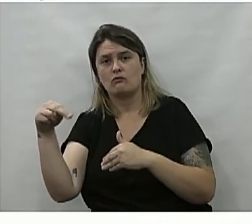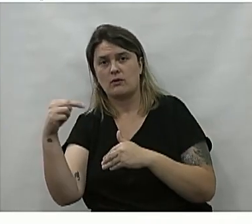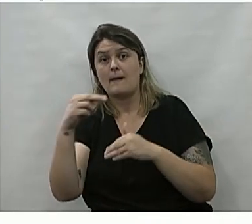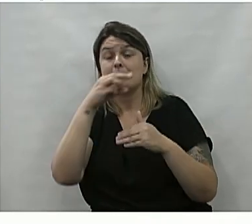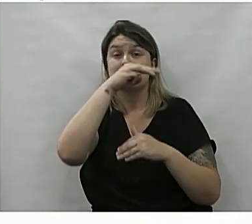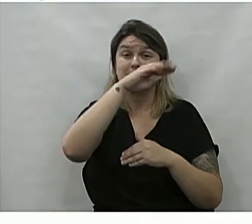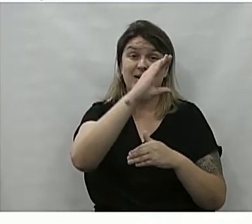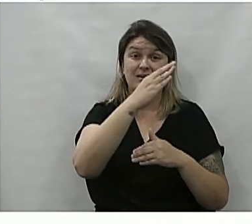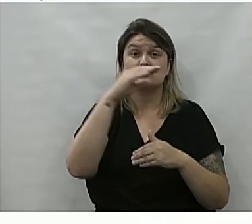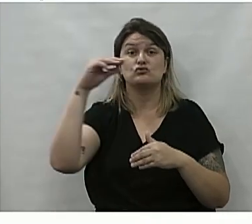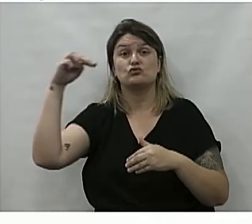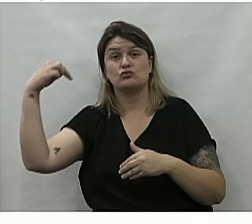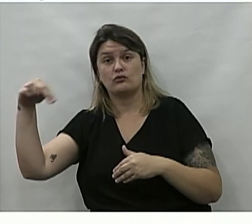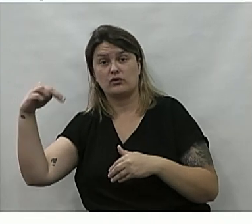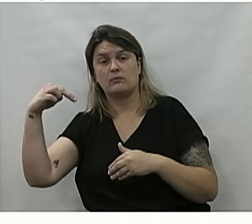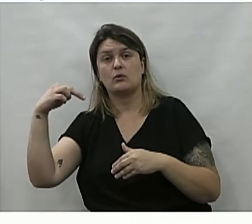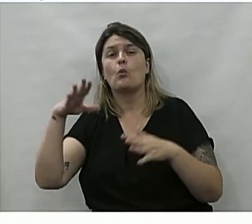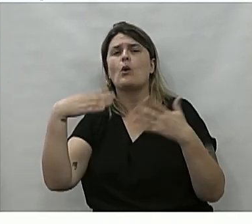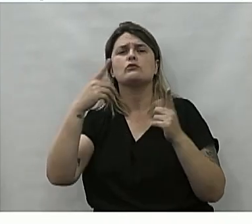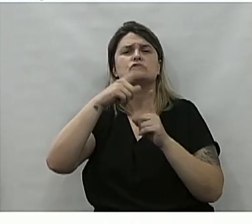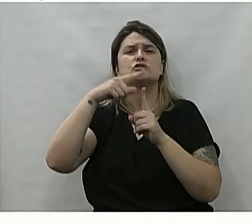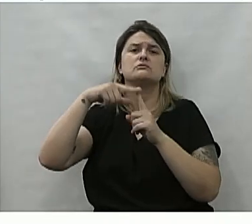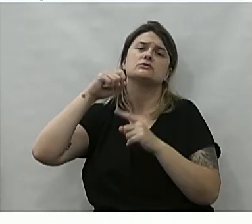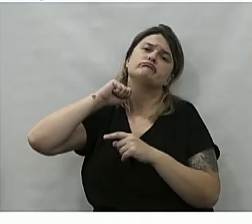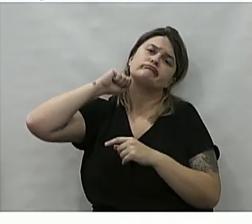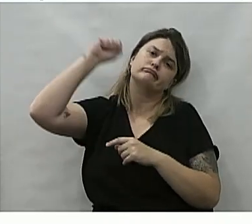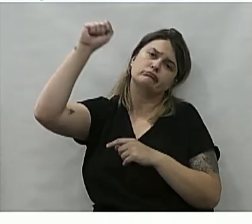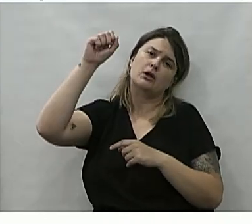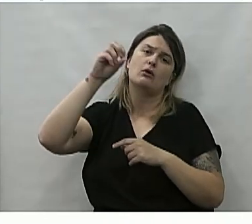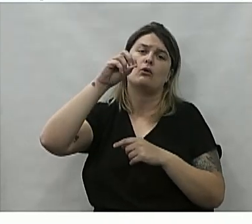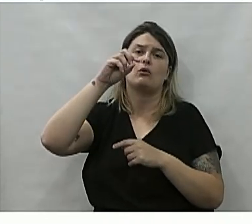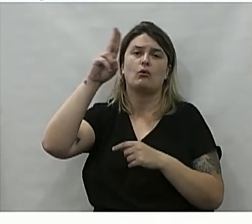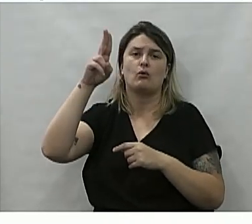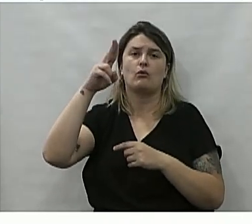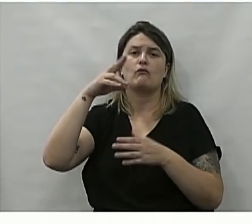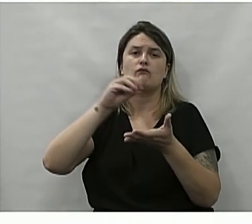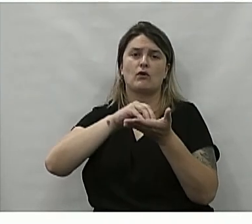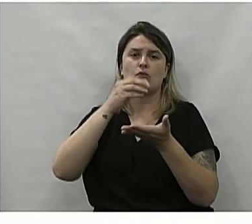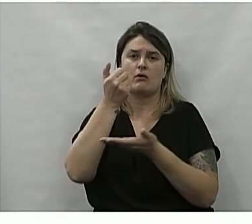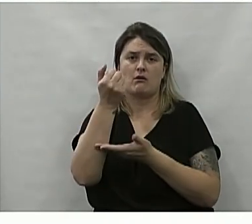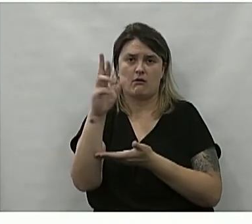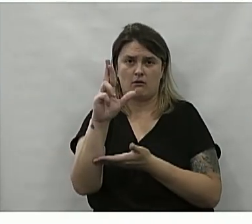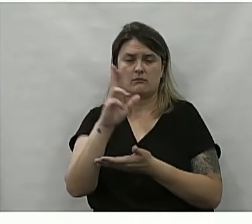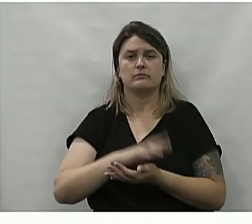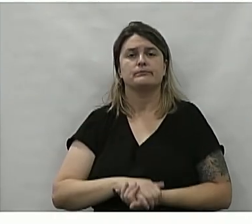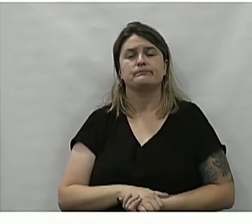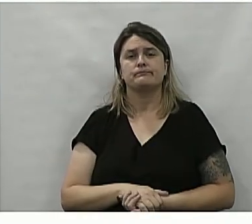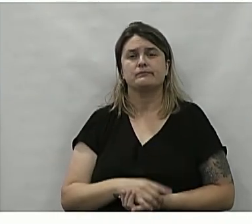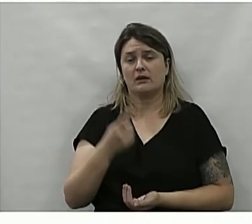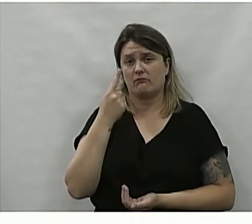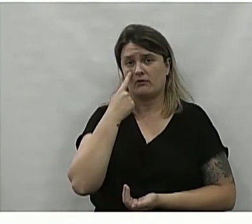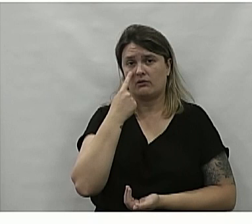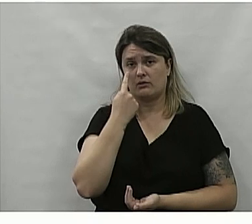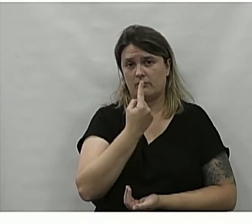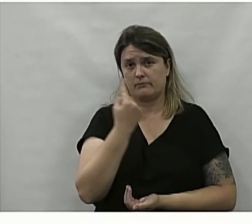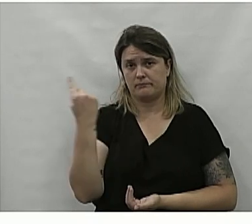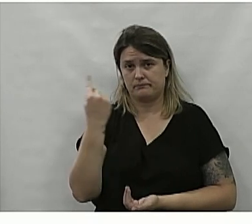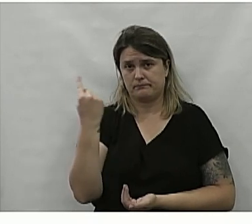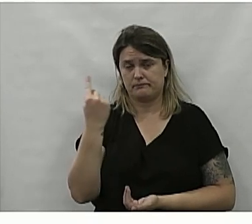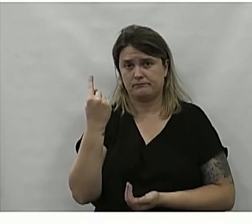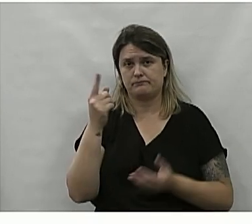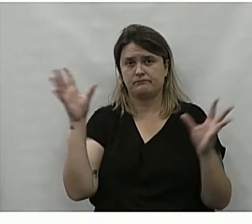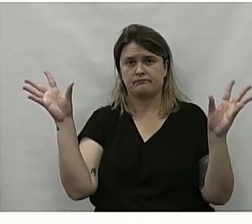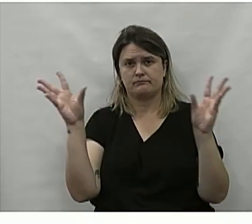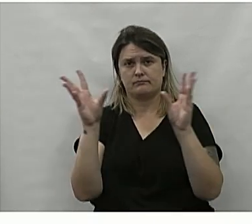novembro Aliás E o método Mais utilizado O enforcamento Estrangulação Sufocação Aqui A gente